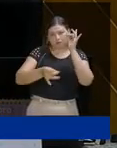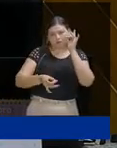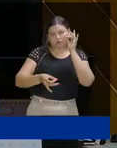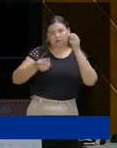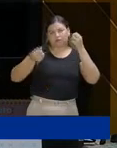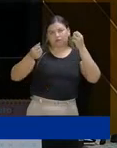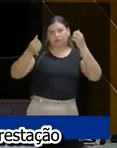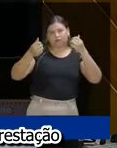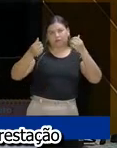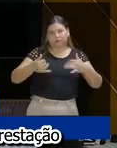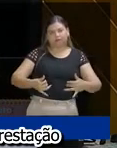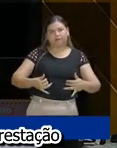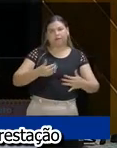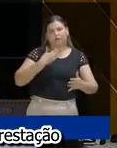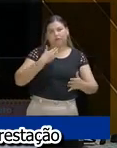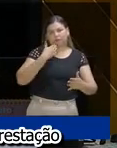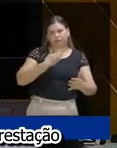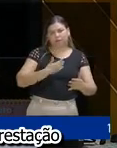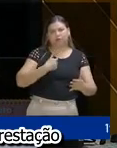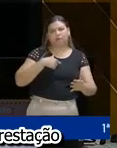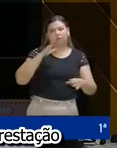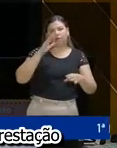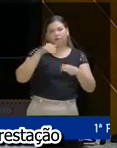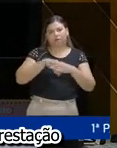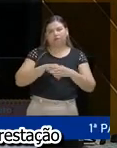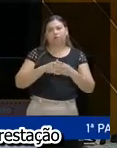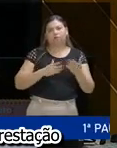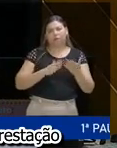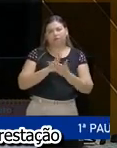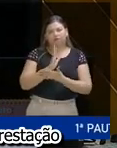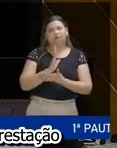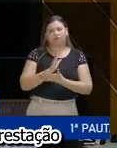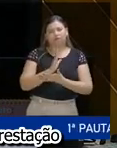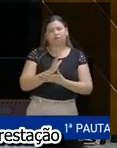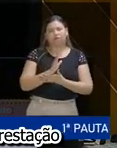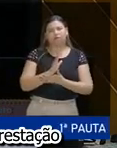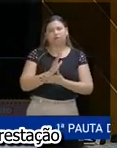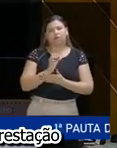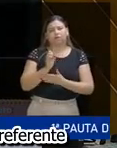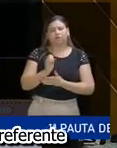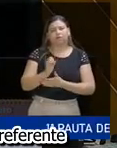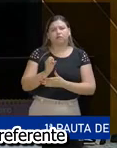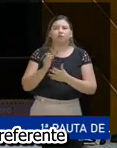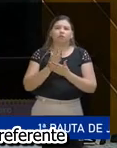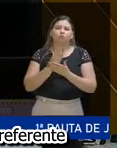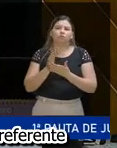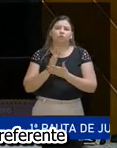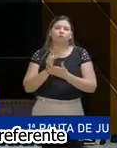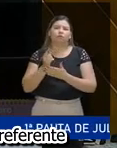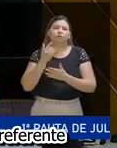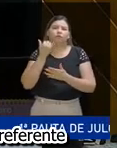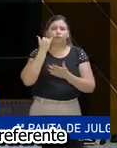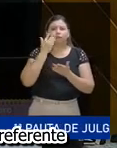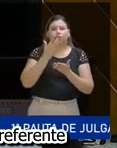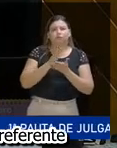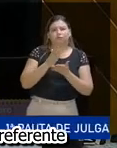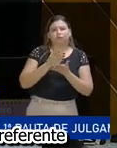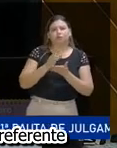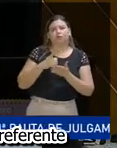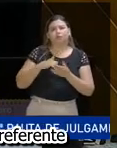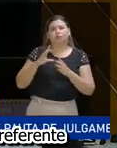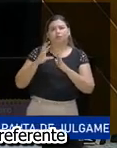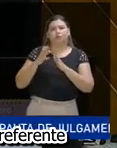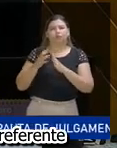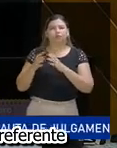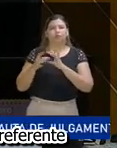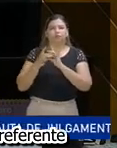geral do pedido, eu voto pela aprovação com ressalvas da prestação de contas do Partido União Brasil no Estado